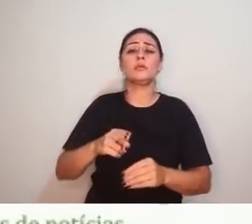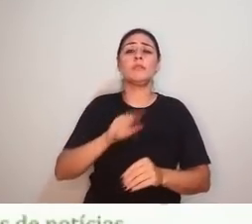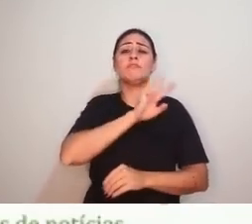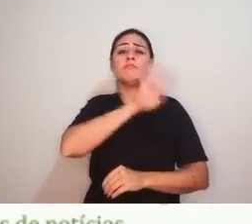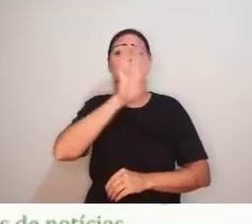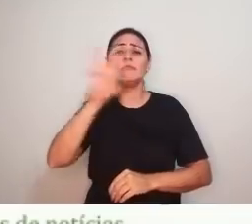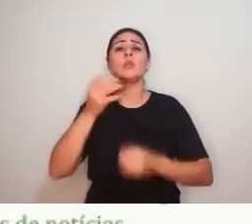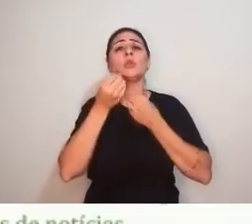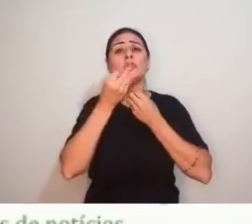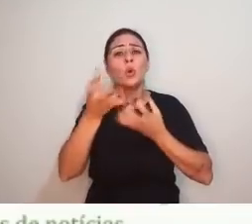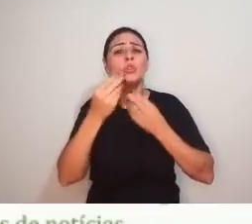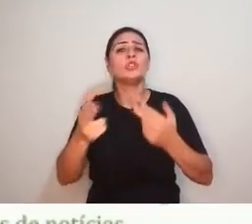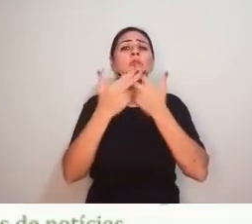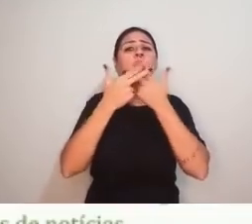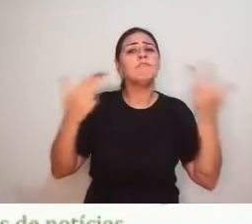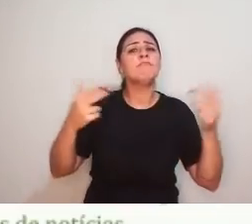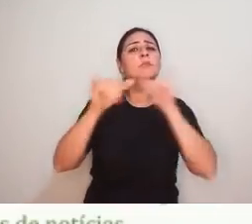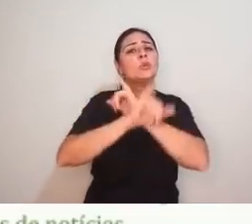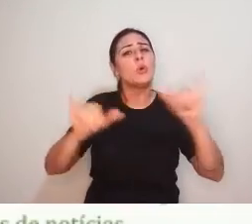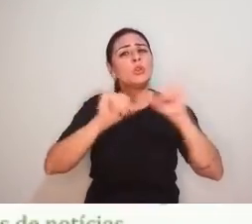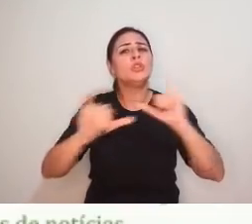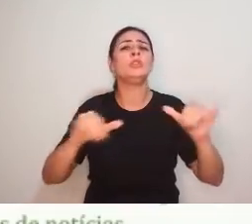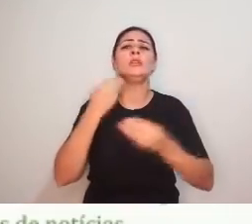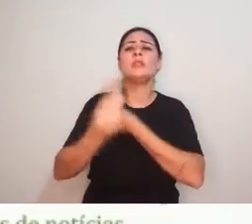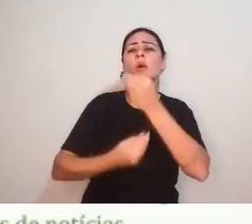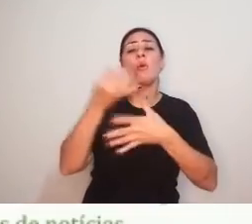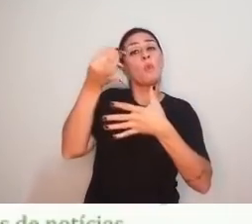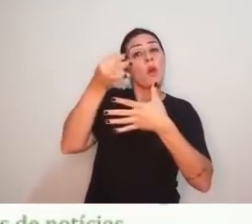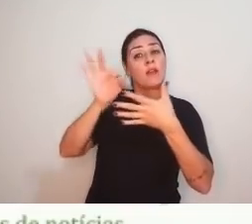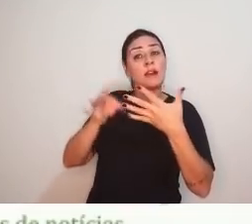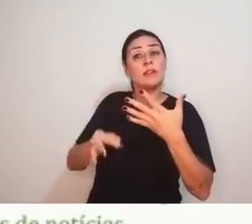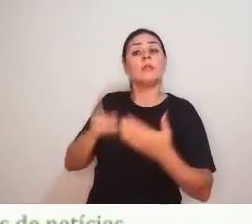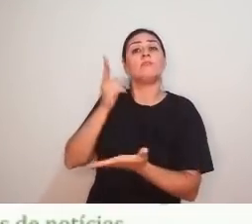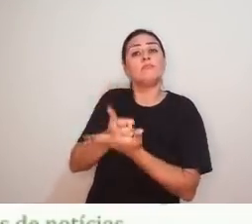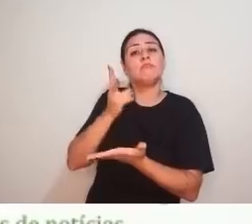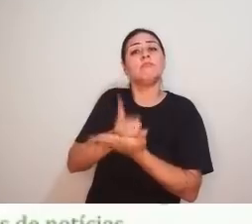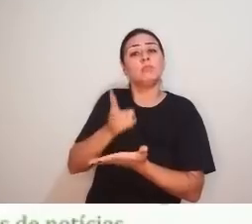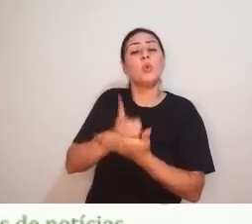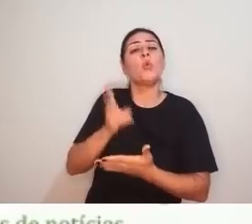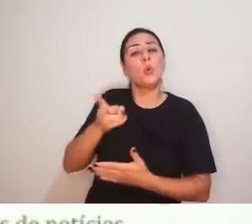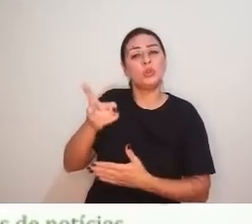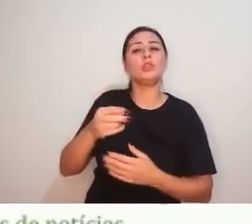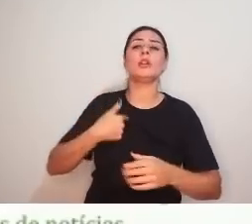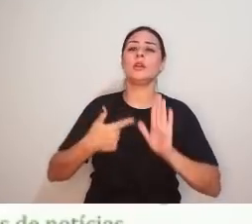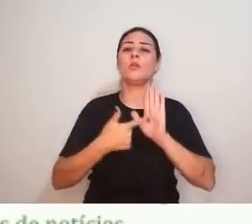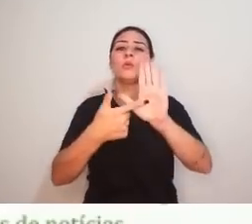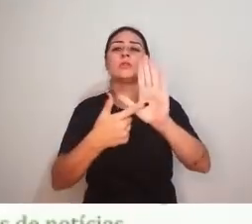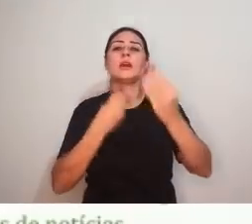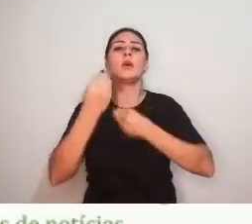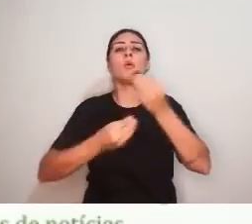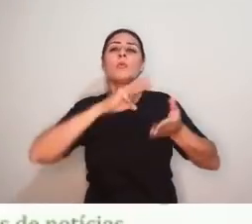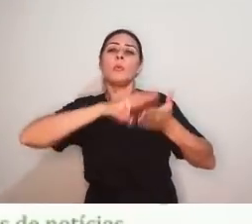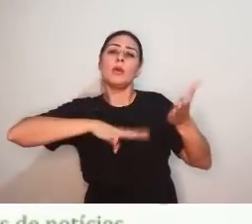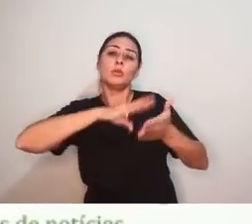de notícia, Android, vou mostrar para vocês alguns, gamificação. E como é que eu faço avaliação contínua e por que ela é importante? Eu vou mostrar para vocês no